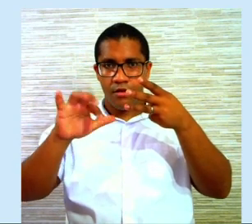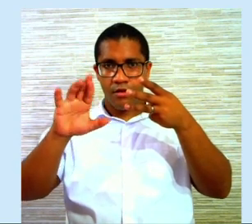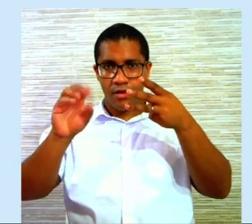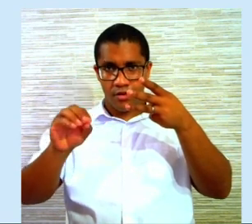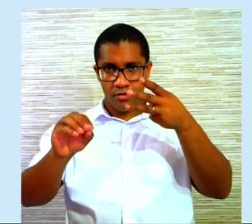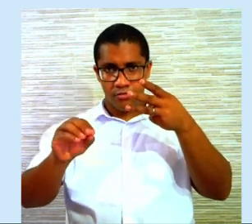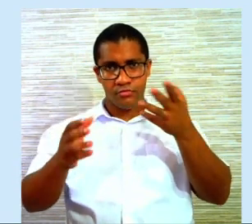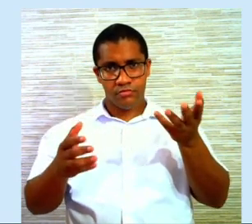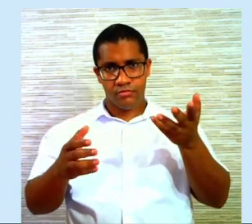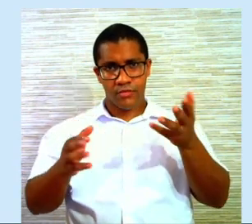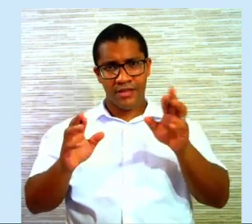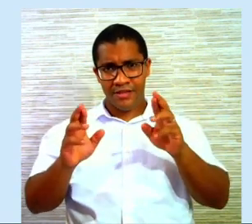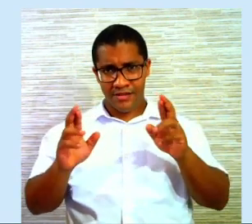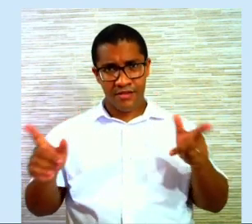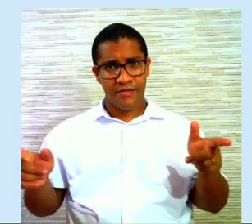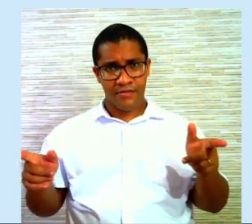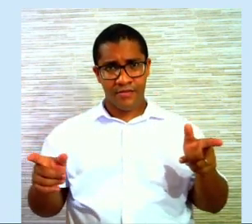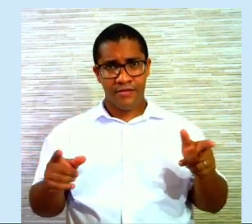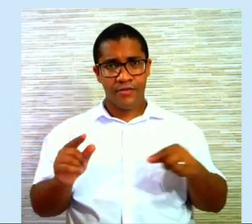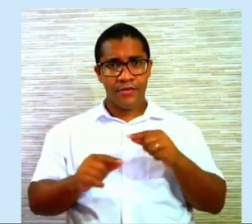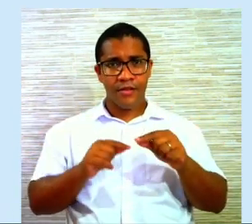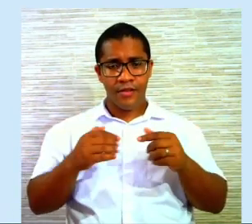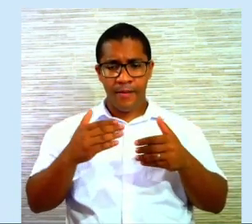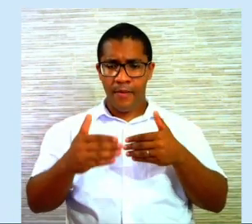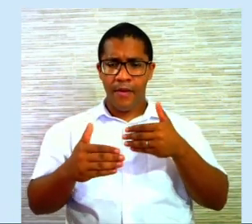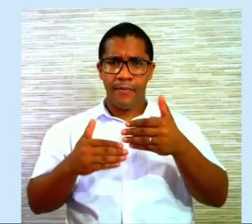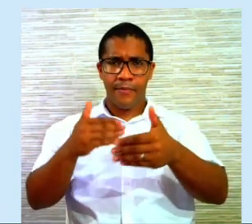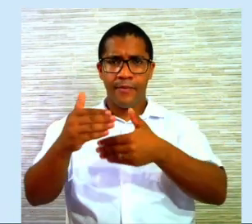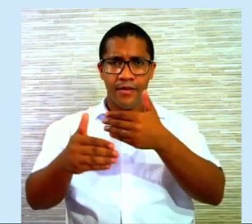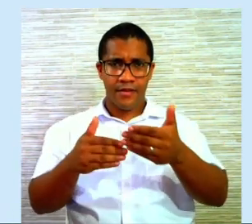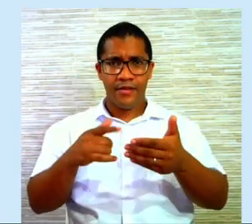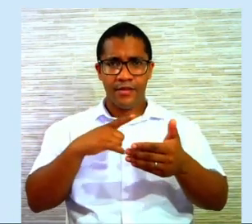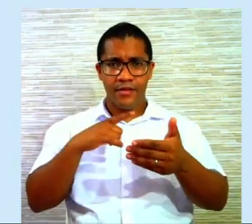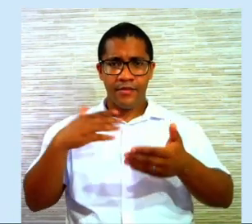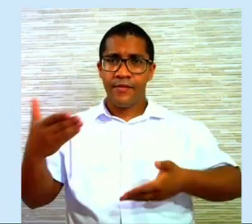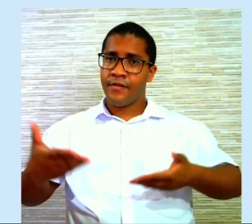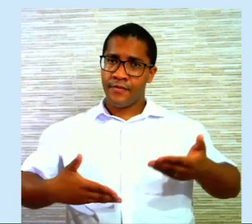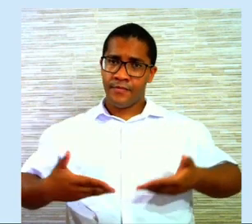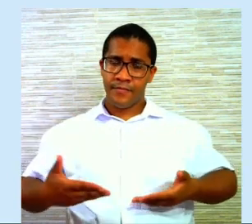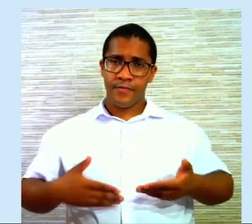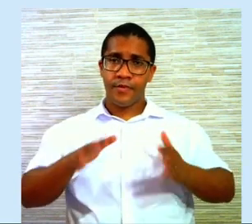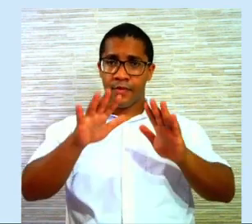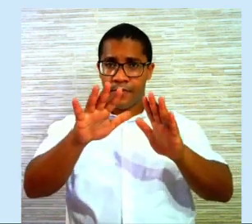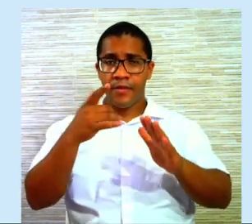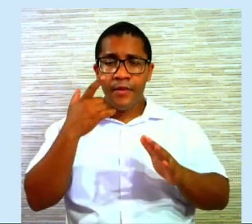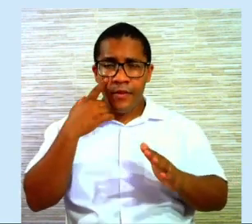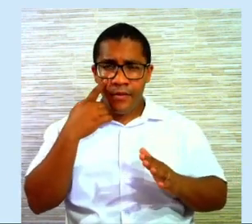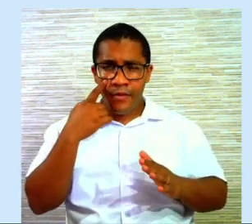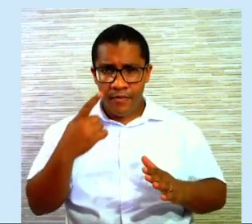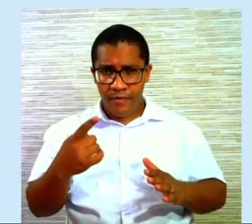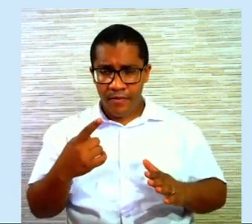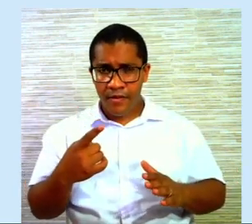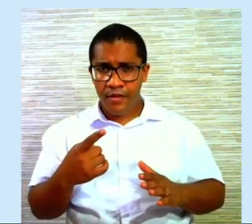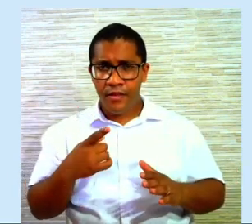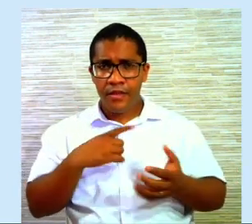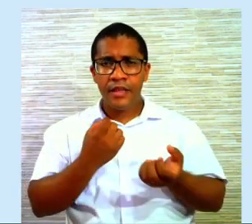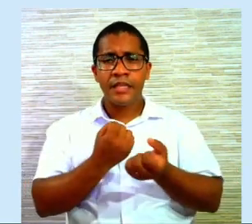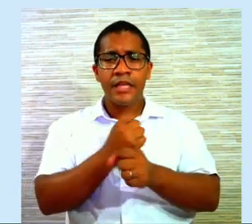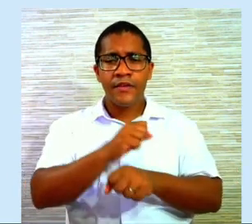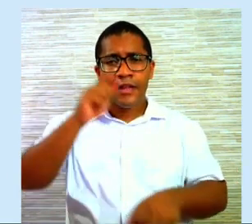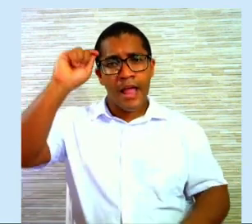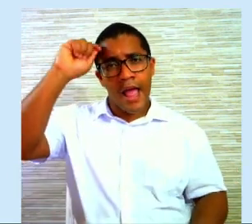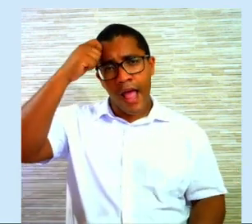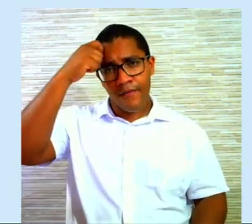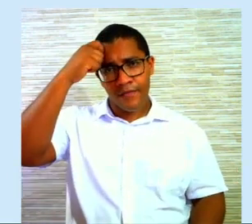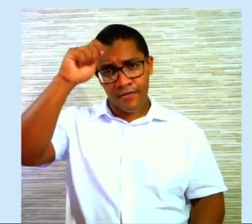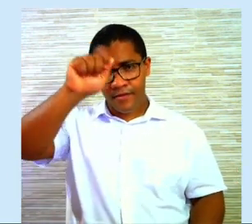camponeses. Então, você vai ter, na realidade, todo o processo de servidão. Então, vejamos. E a escravidão na